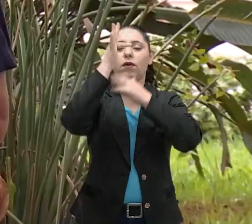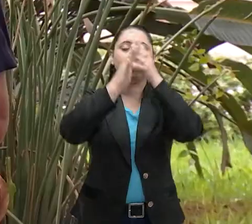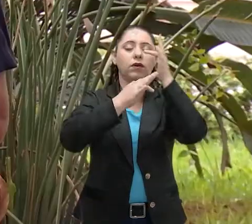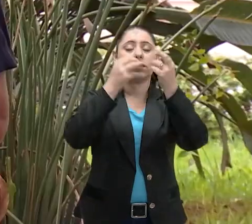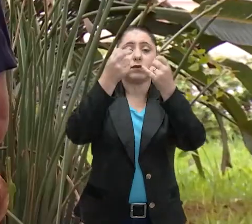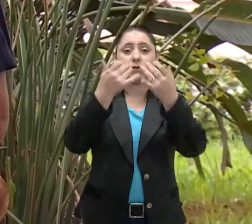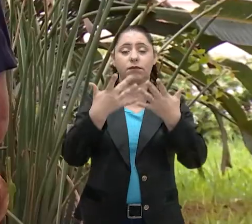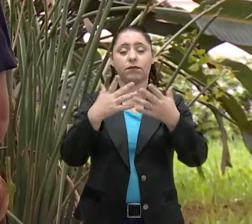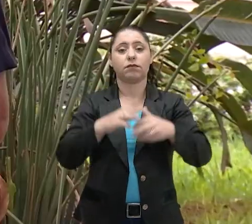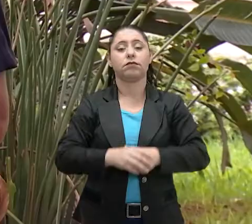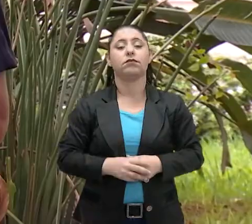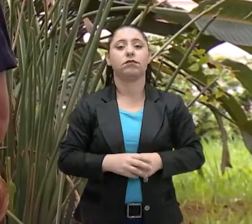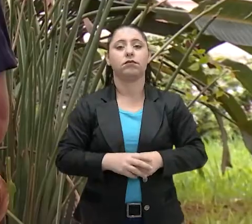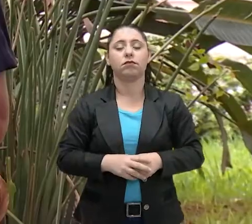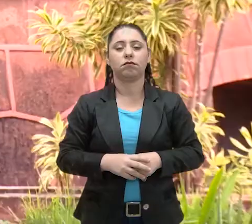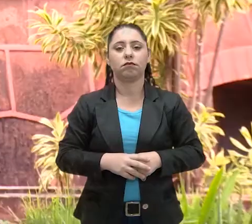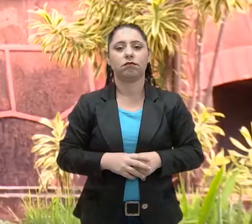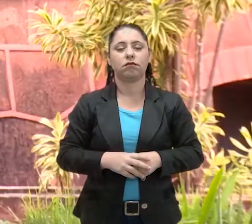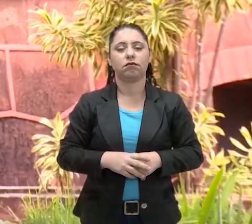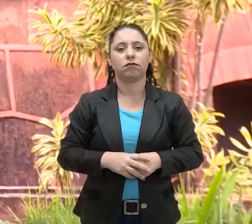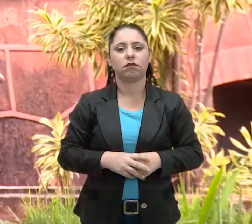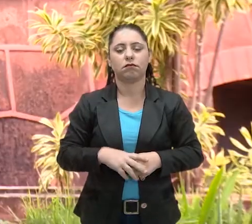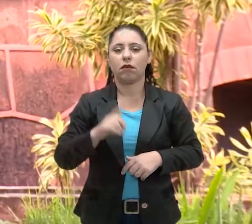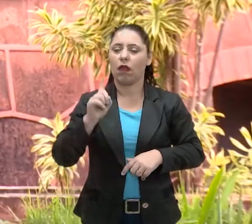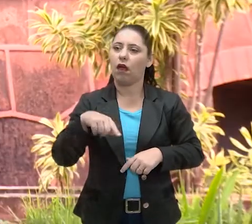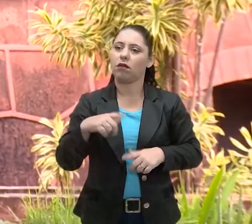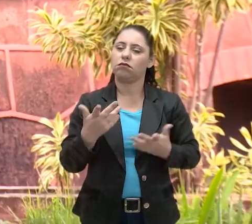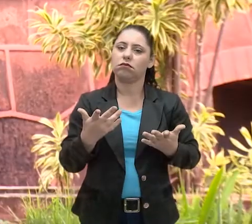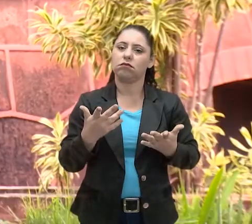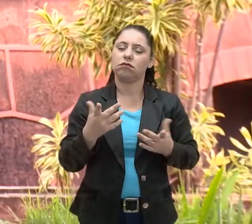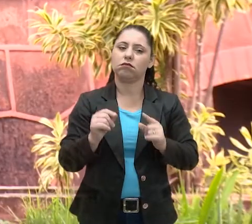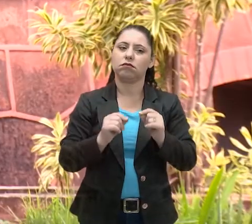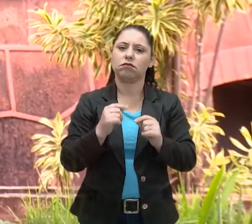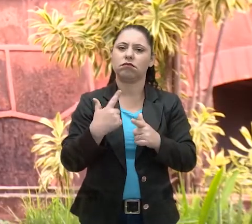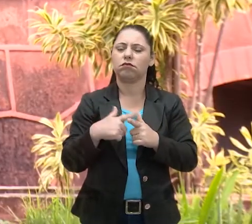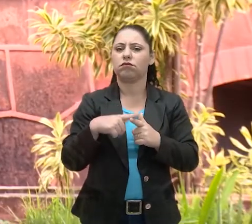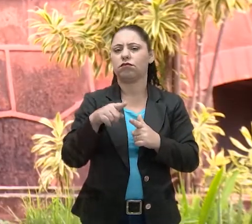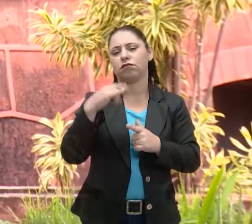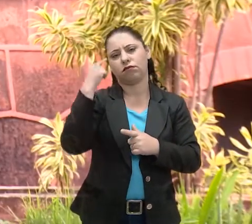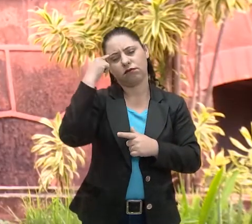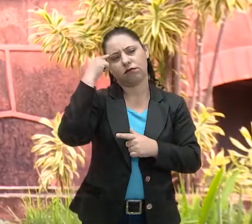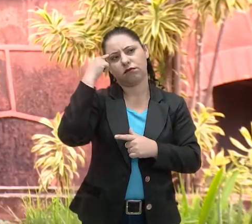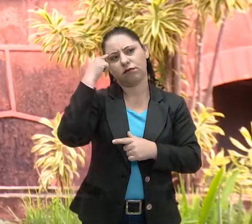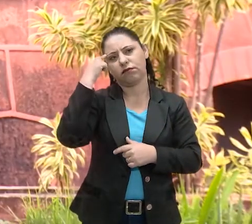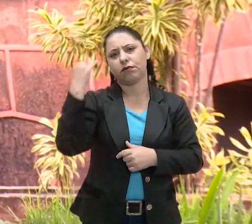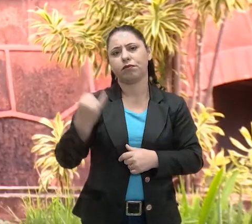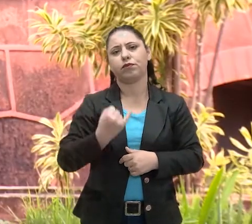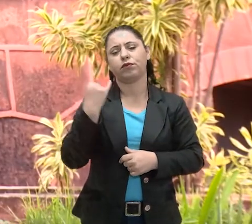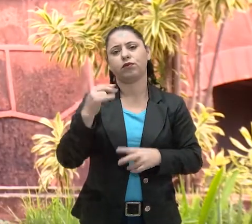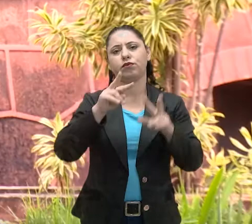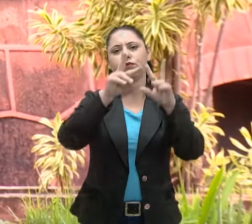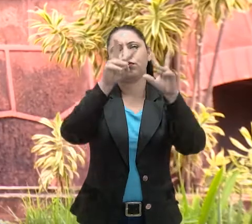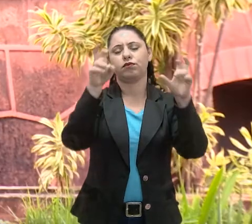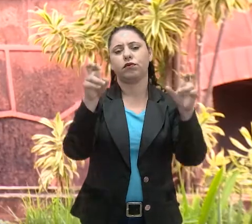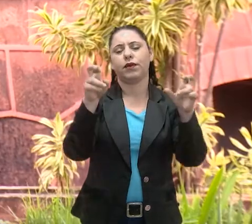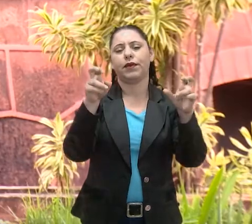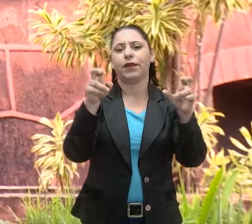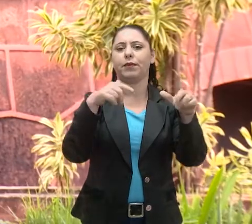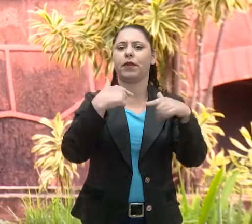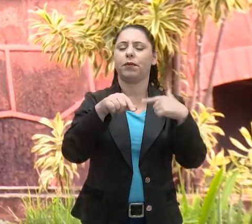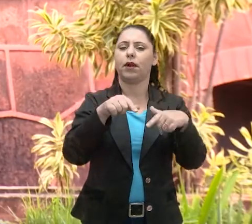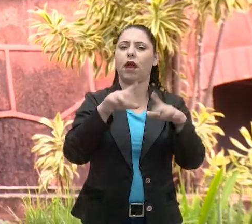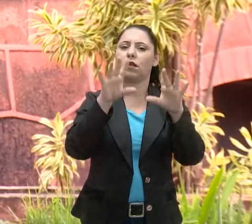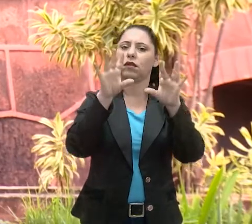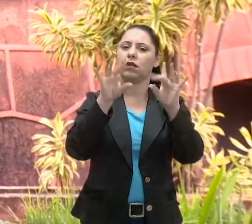você já tinha falado, mesmo que invariavelmente. Por que você acha importante trabalhar essas